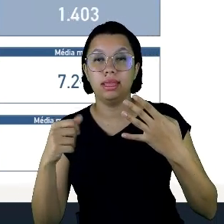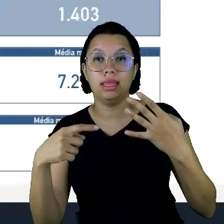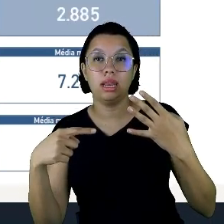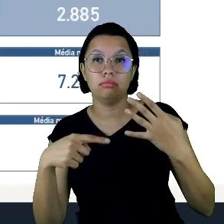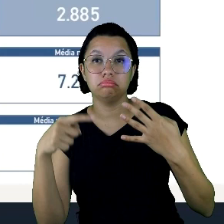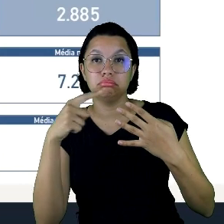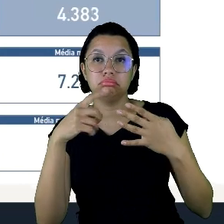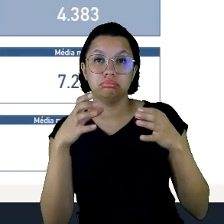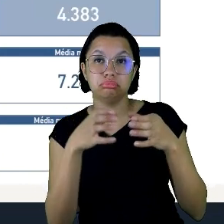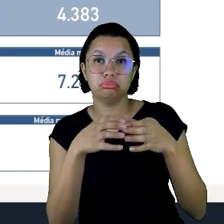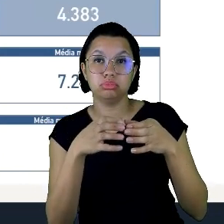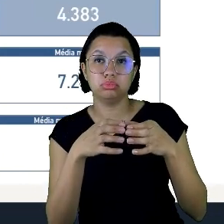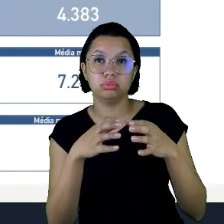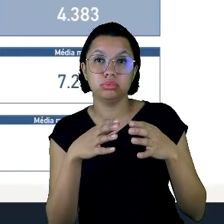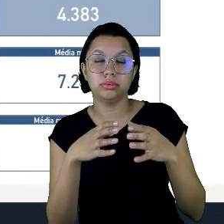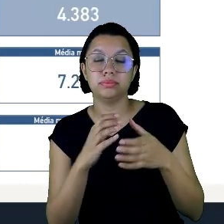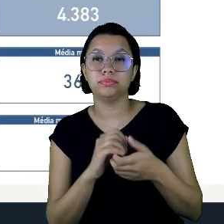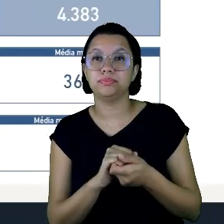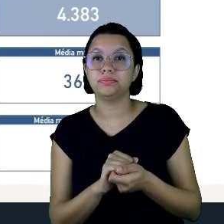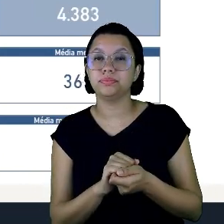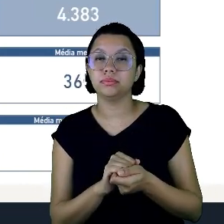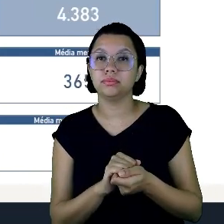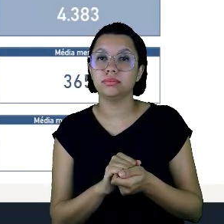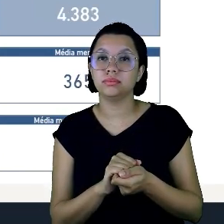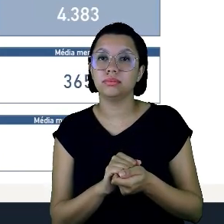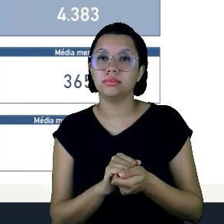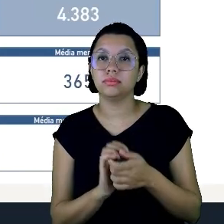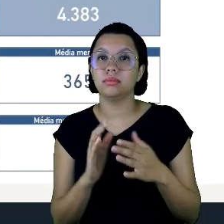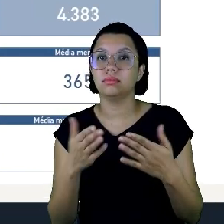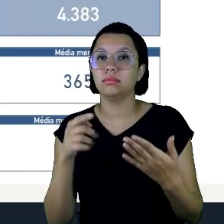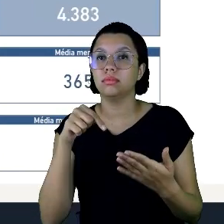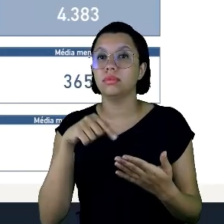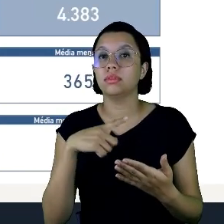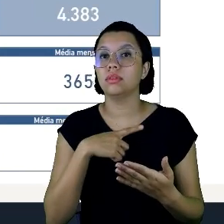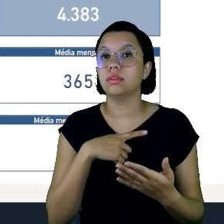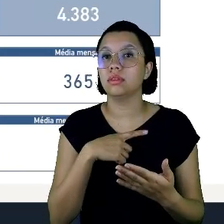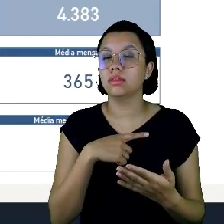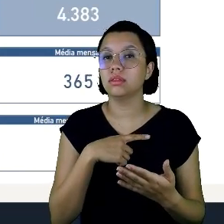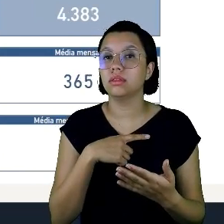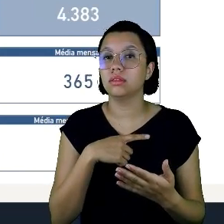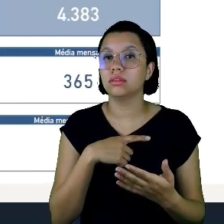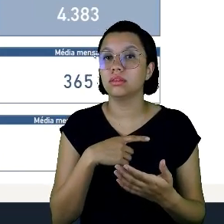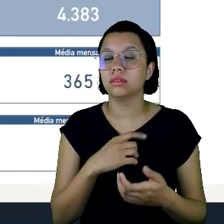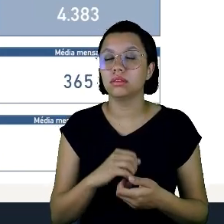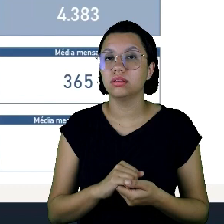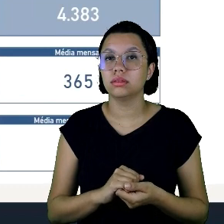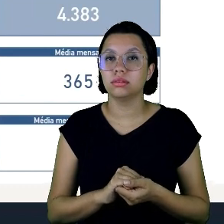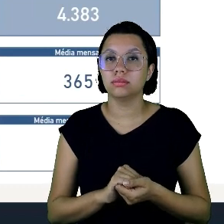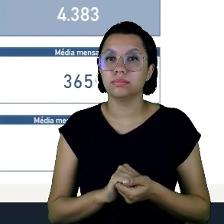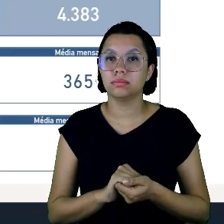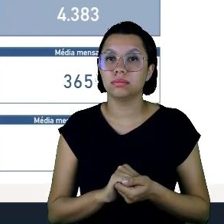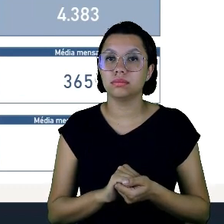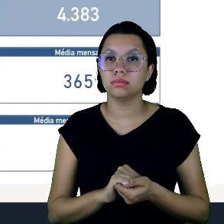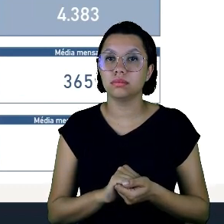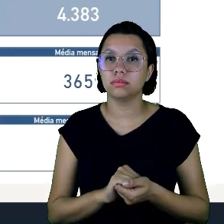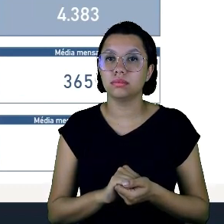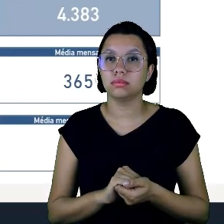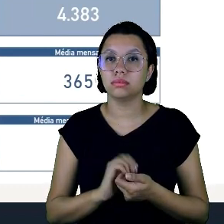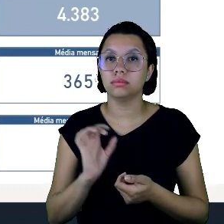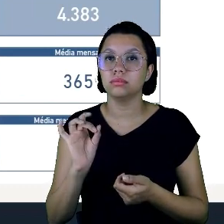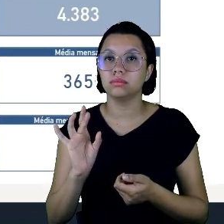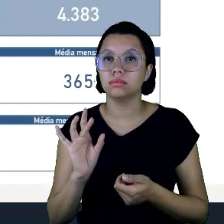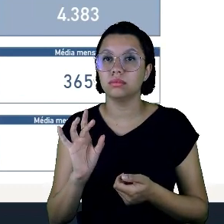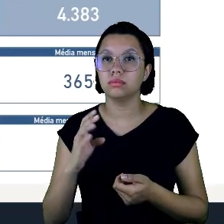os gabinetes da primeira turma. Então, aí aqui nós temos... Vou